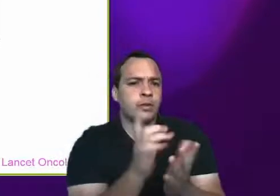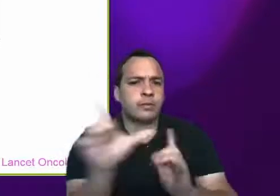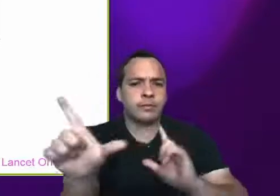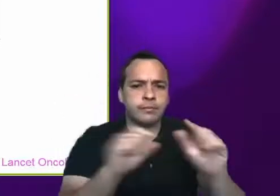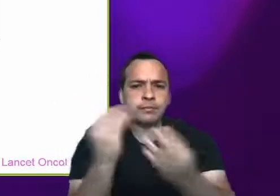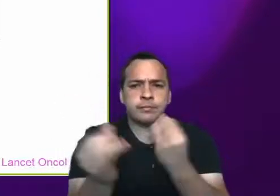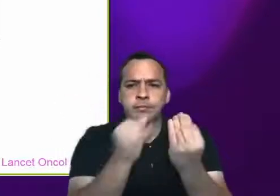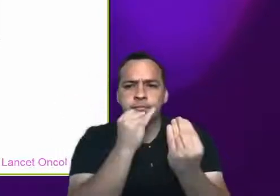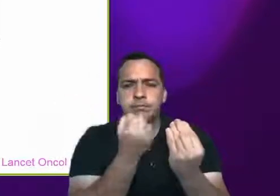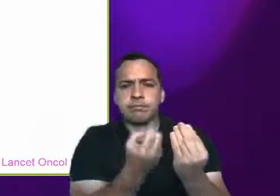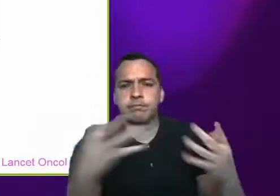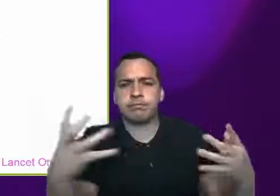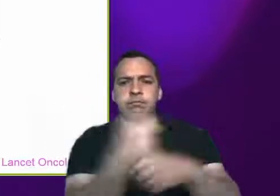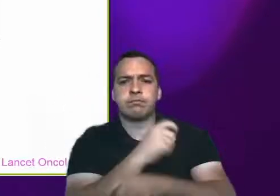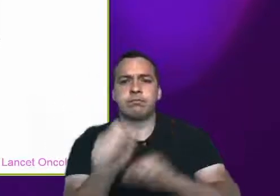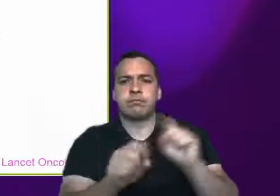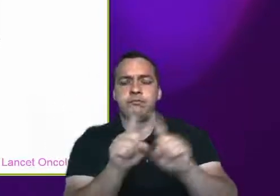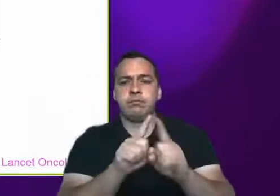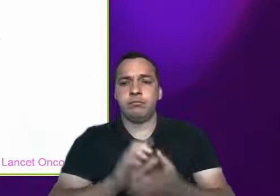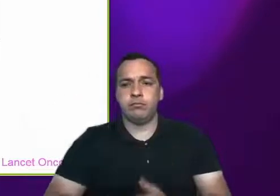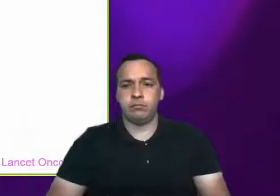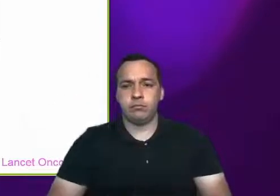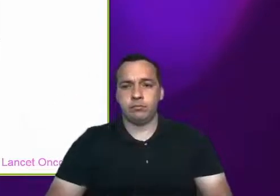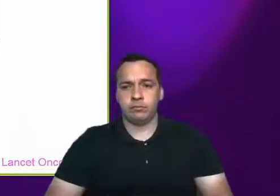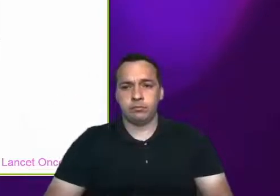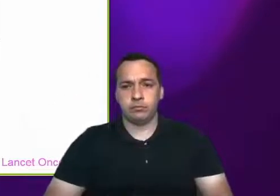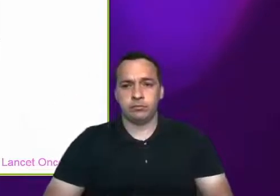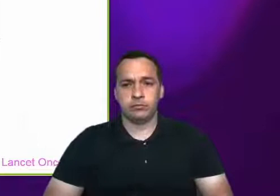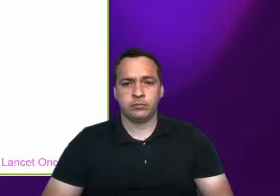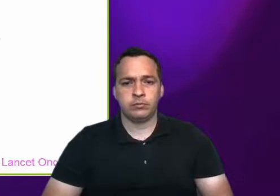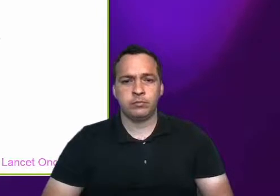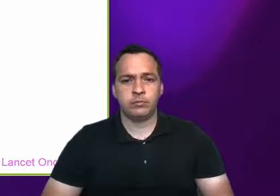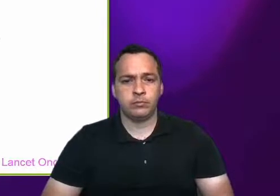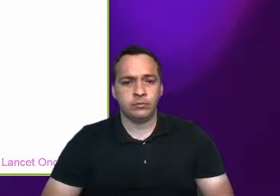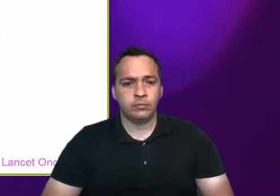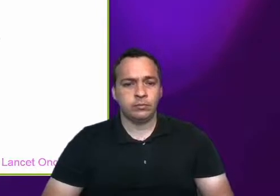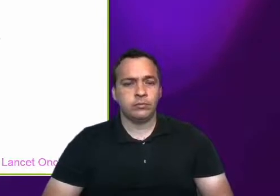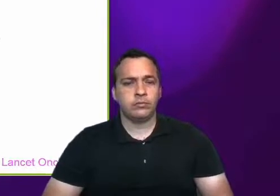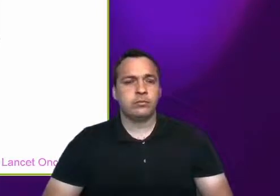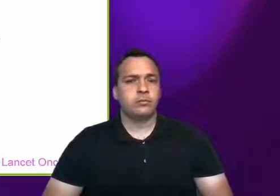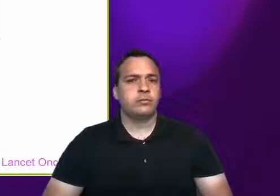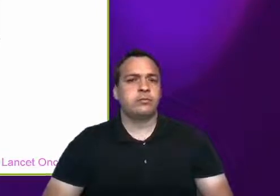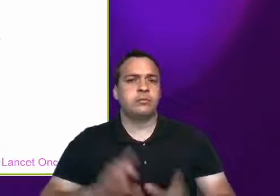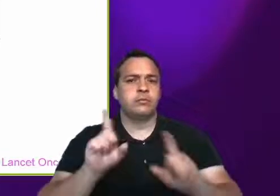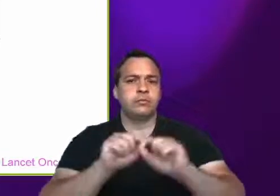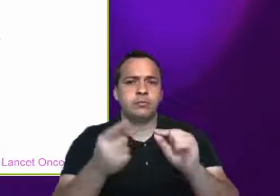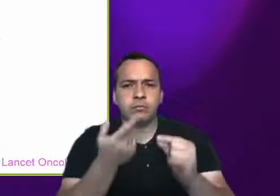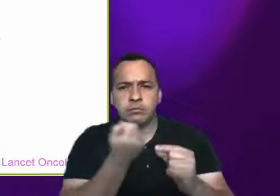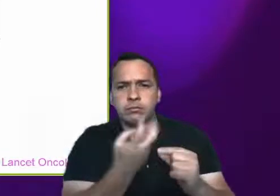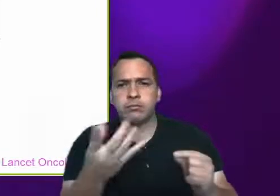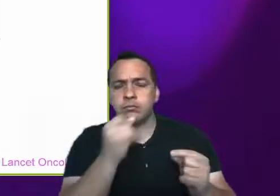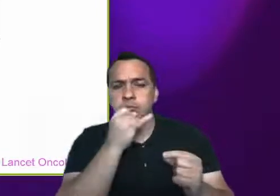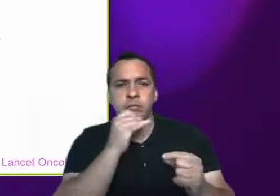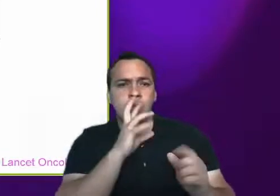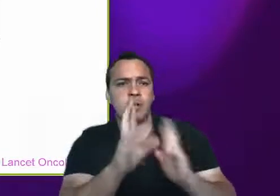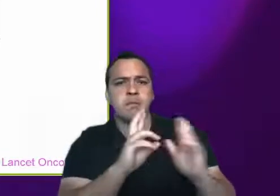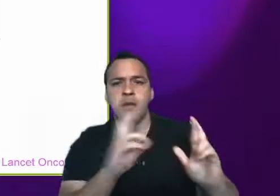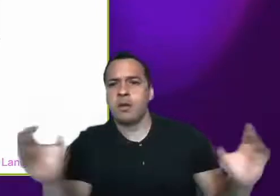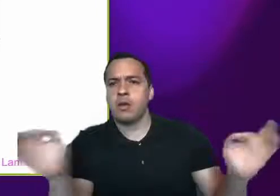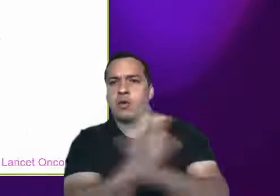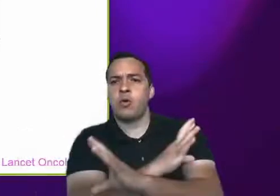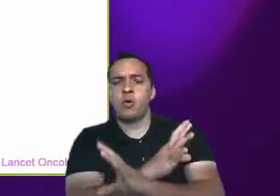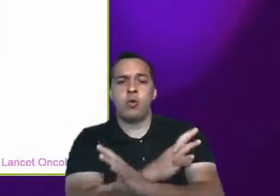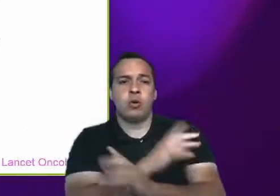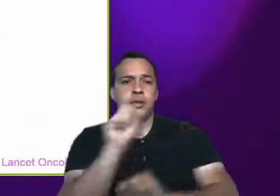as variações quanto à carga tumoral nesse momento. Vemos pacientes com